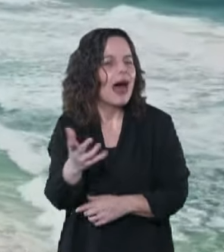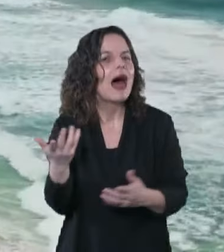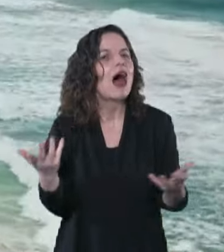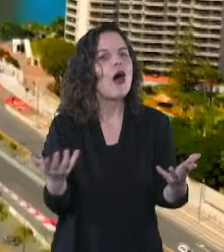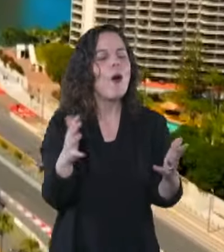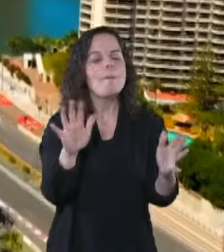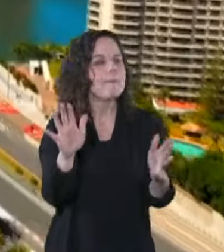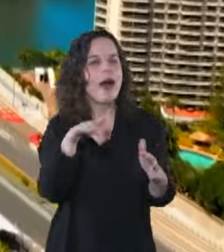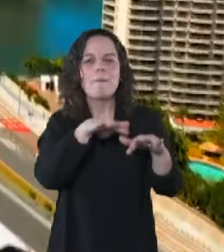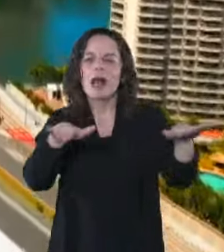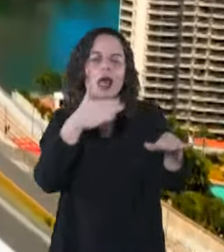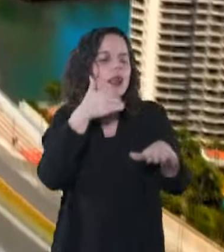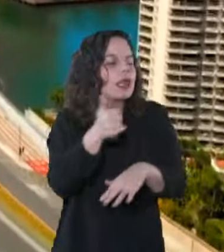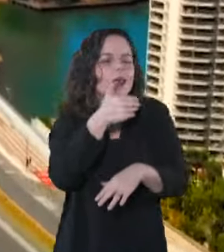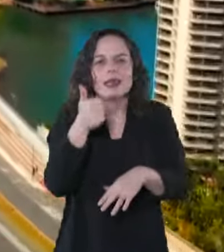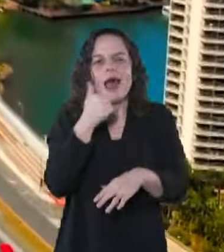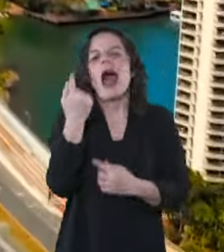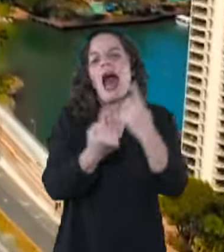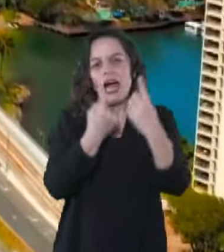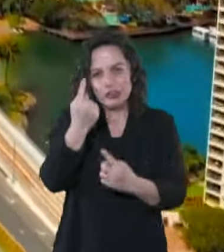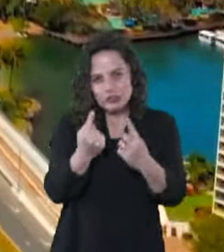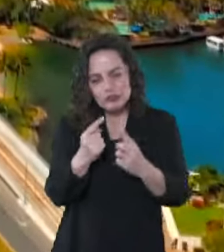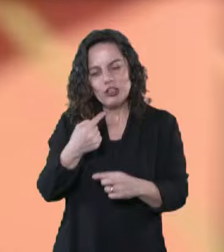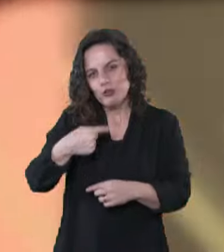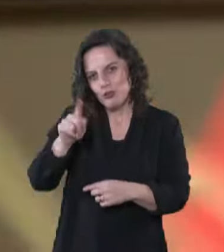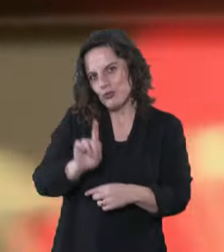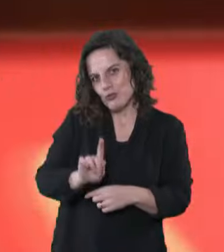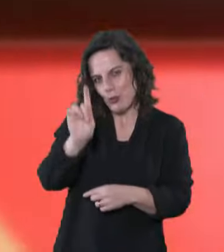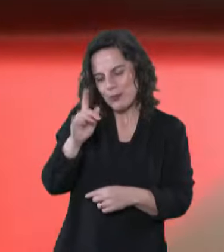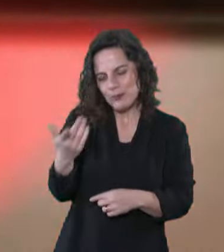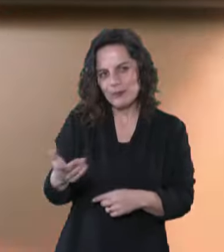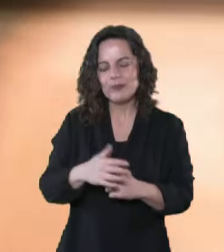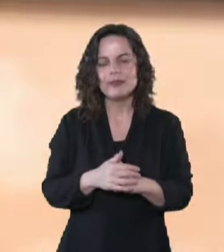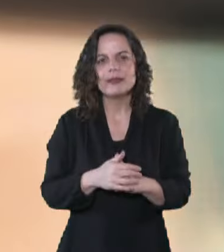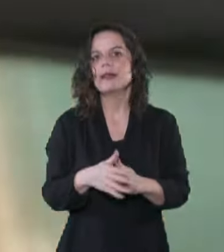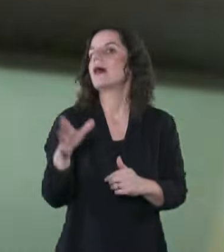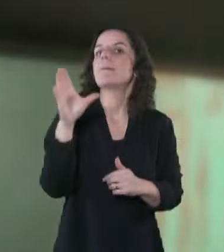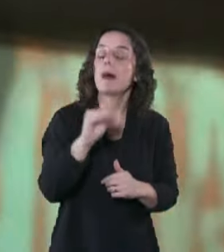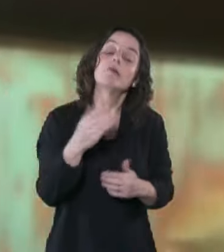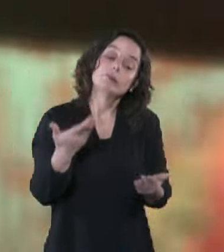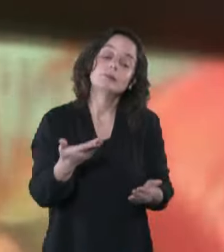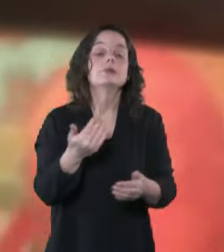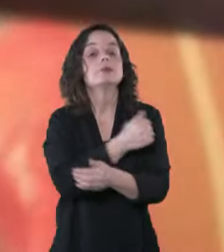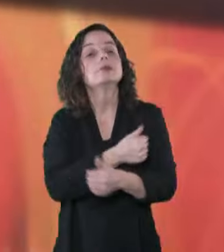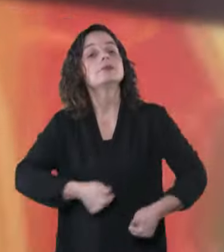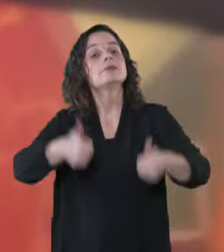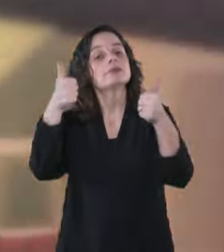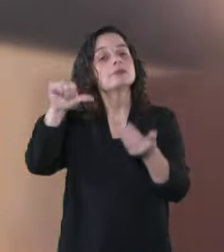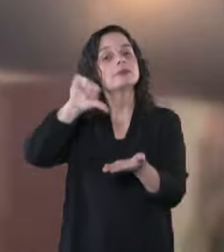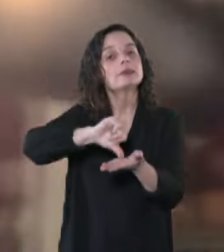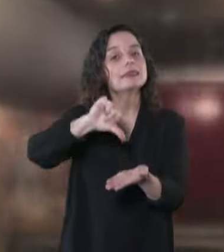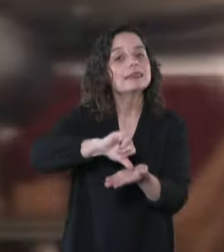lindas, lindas. E eu muitas vezes vou para esses lados. Além disso, ir ao centro da cidade, pronto,